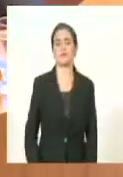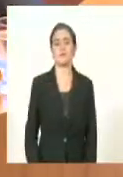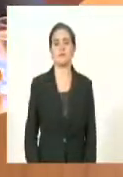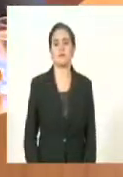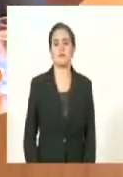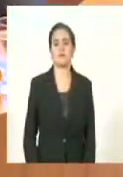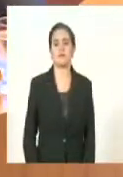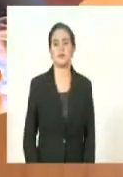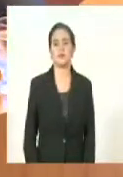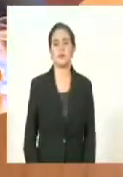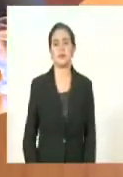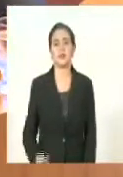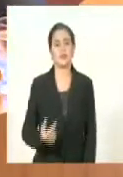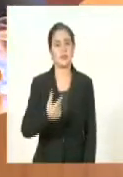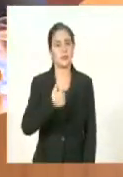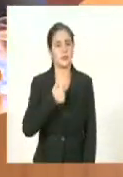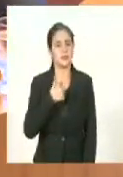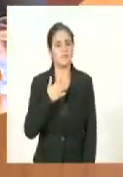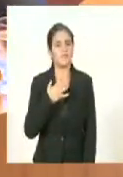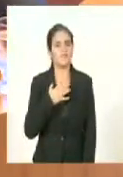Estou com uma sensação